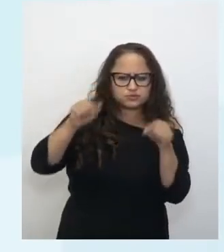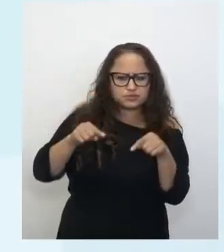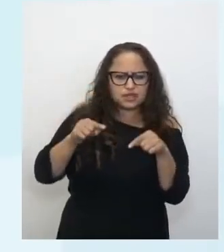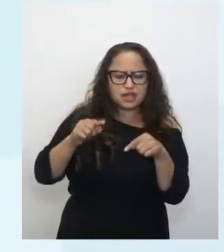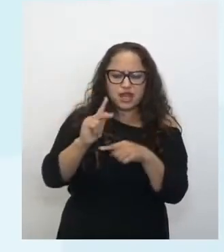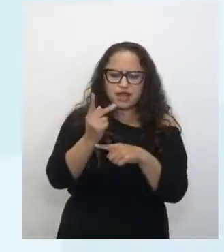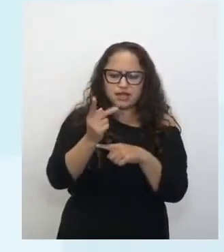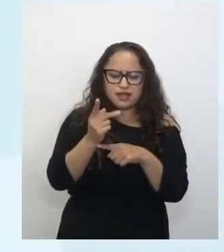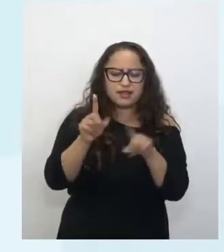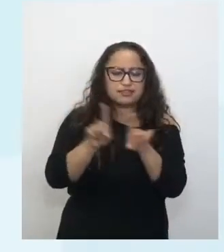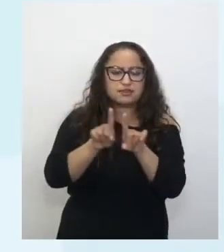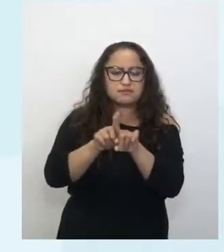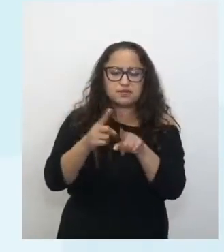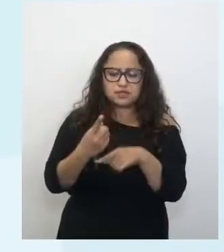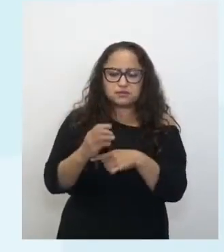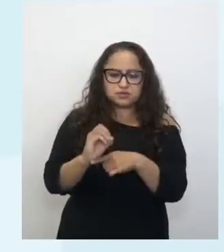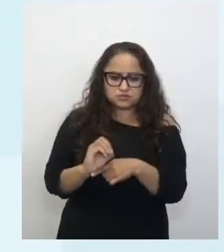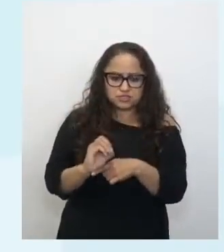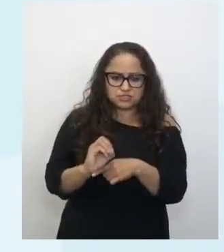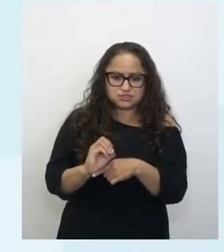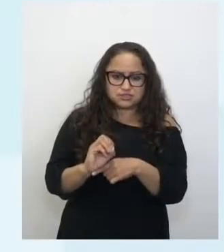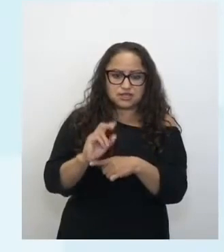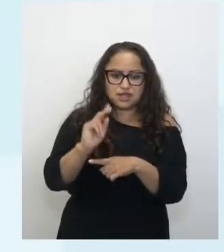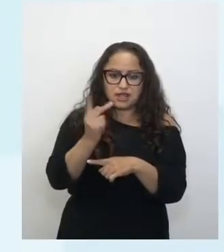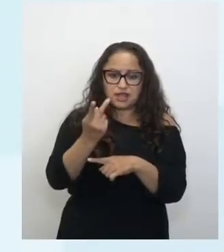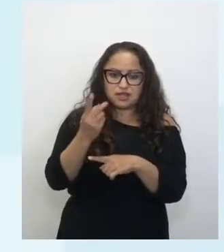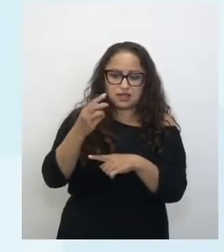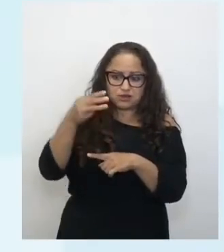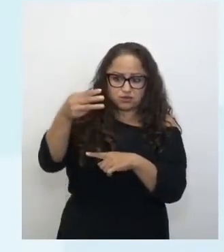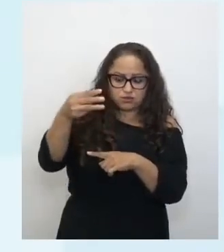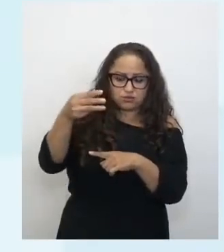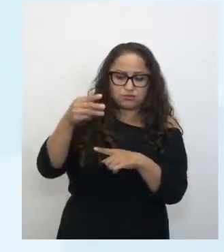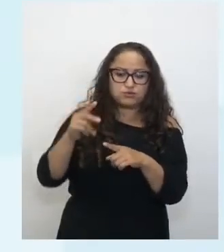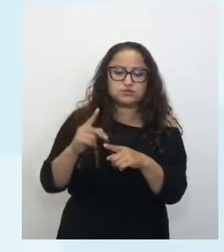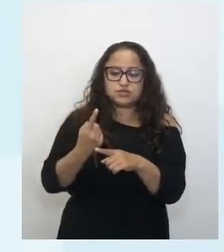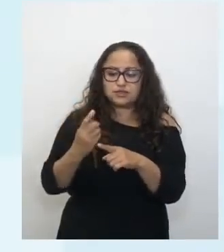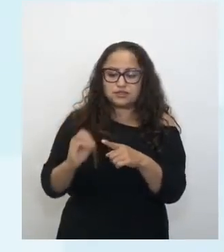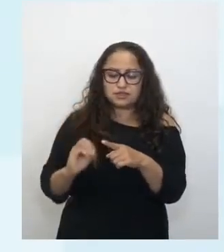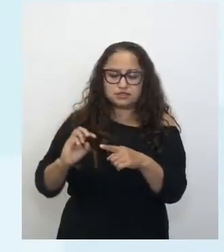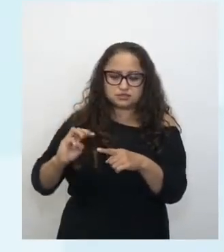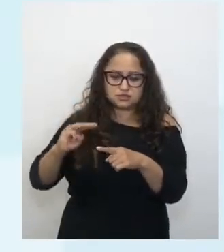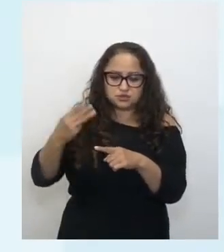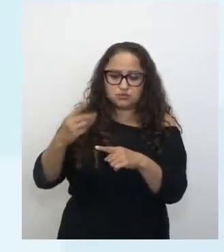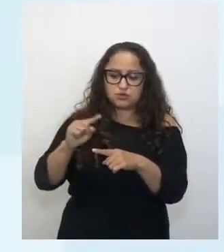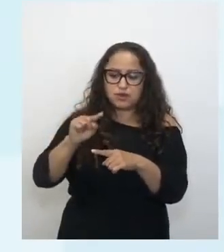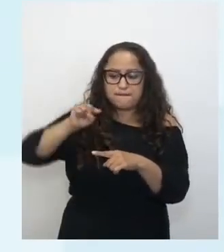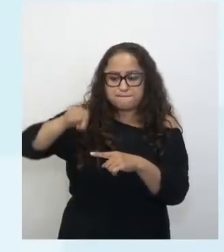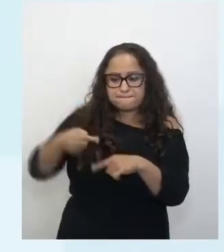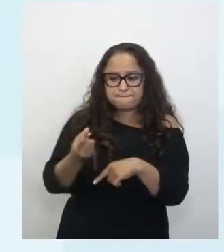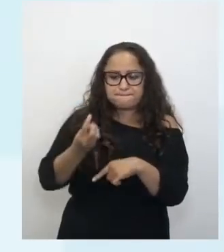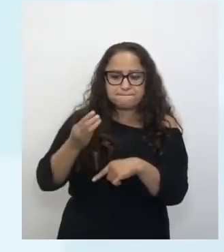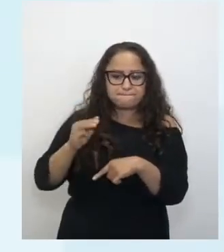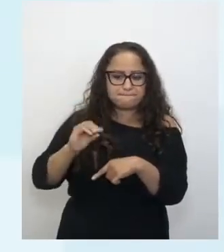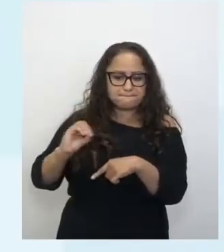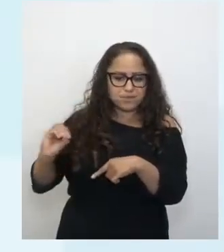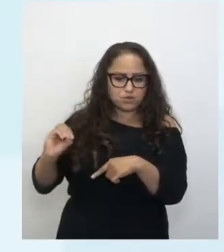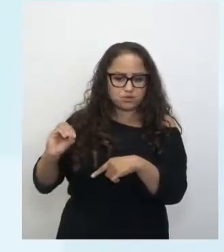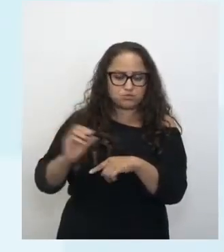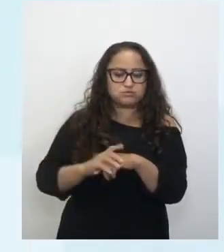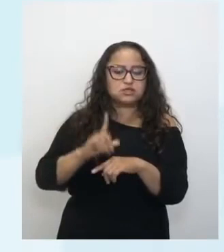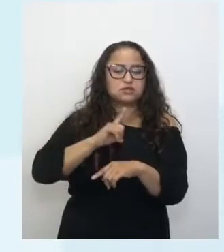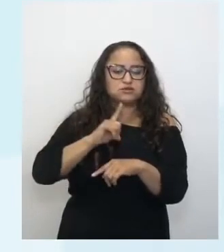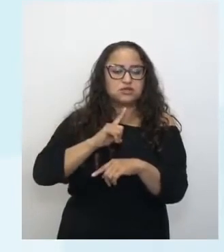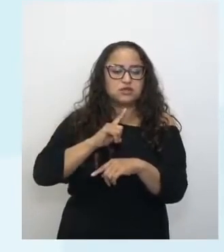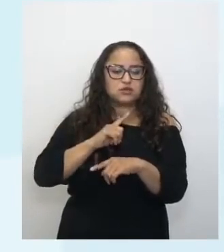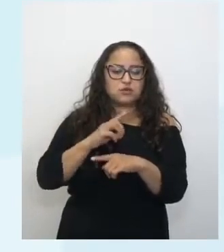e valendo por 10 H ohkubo ideias Ao Cubo que é mil Então eu chego na expressão